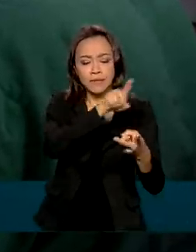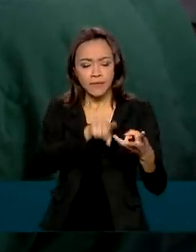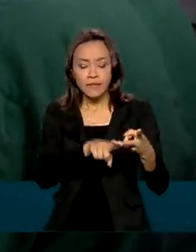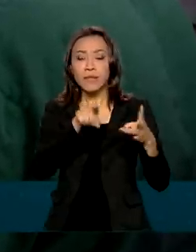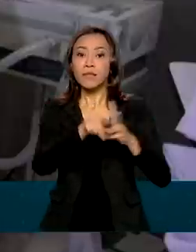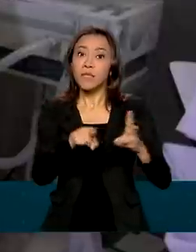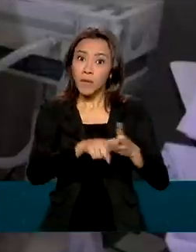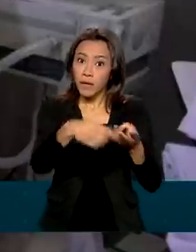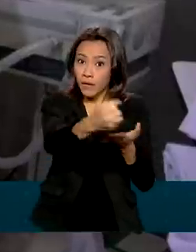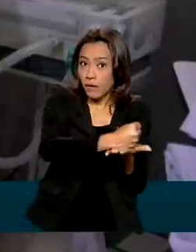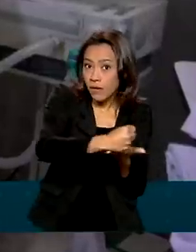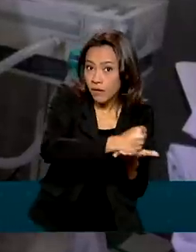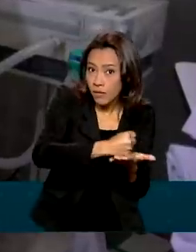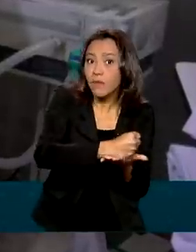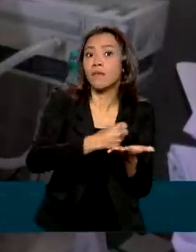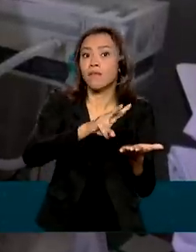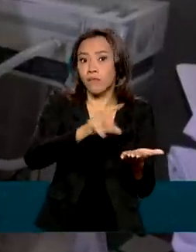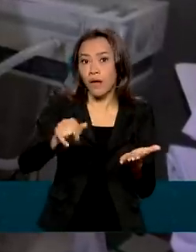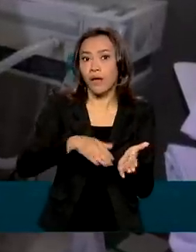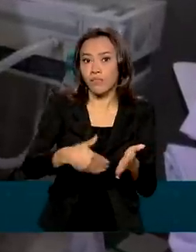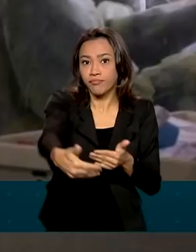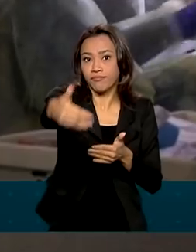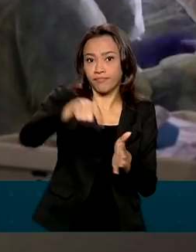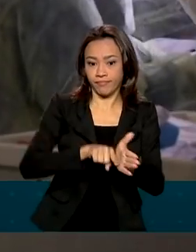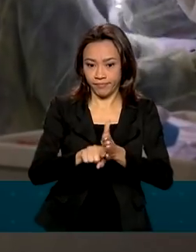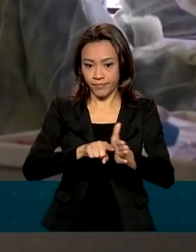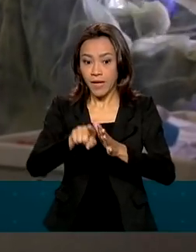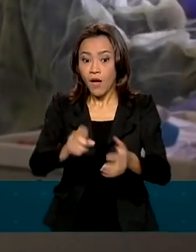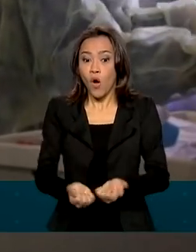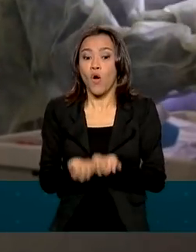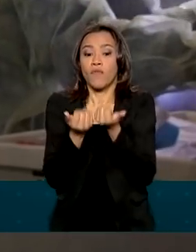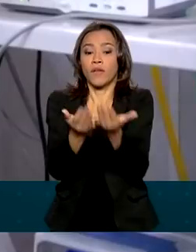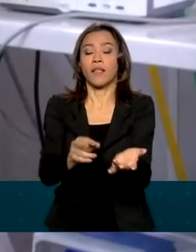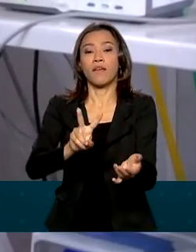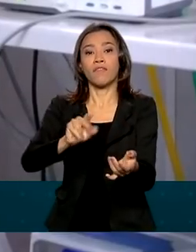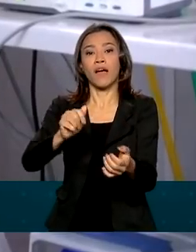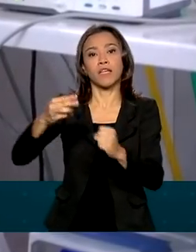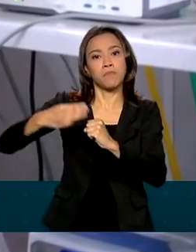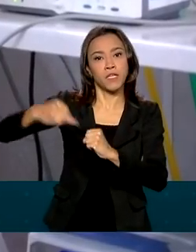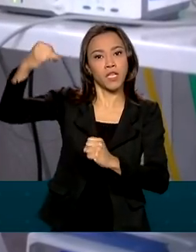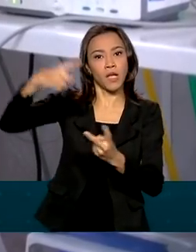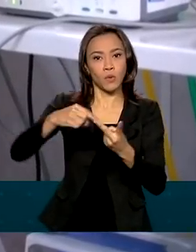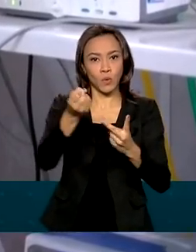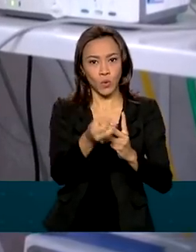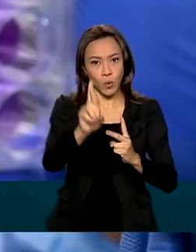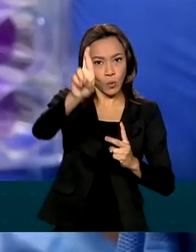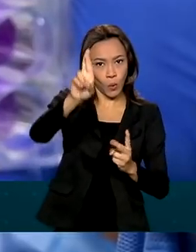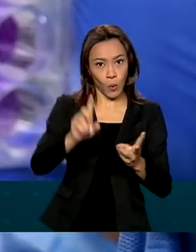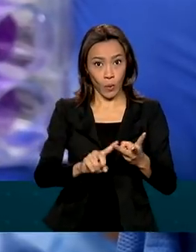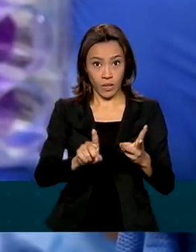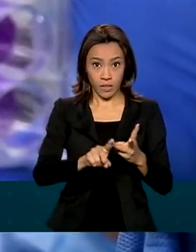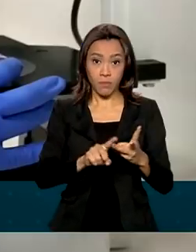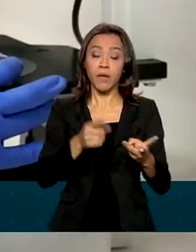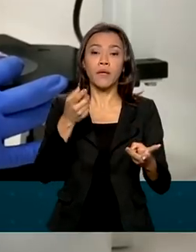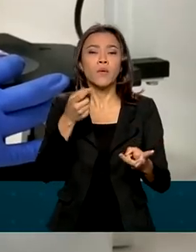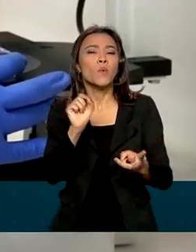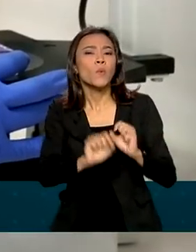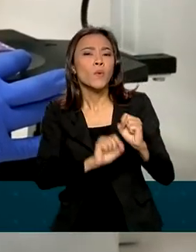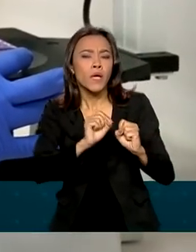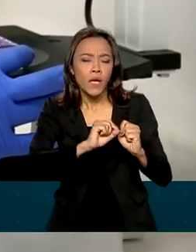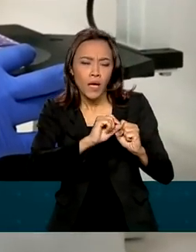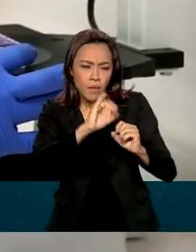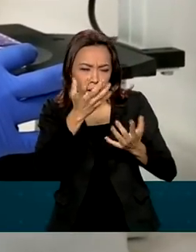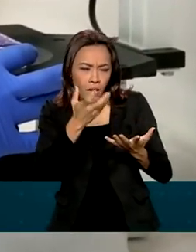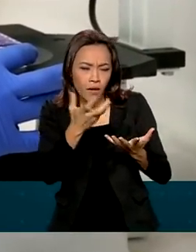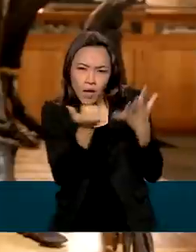de imunizantes e medicamentos. Serão ofertadas vagas de mestrado, doutorado e de atualização para